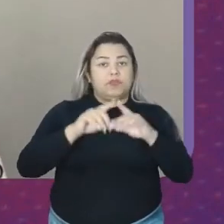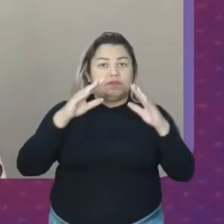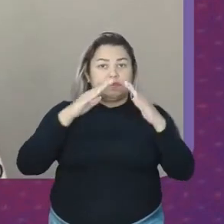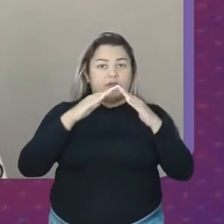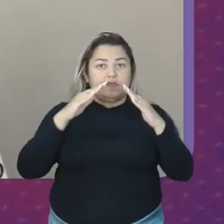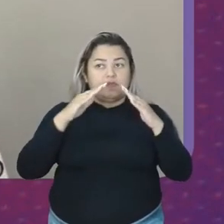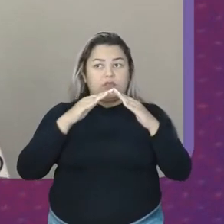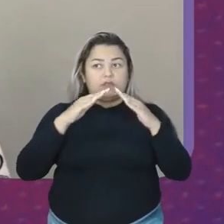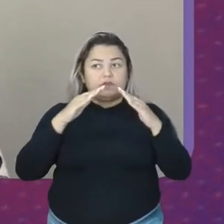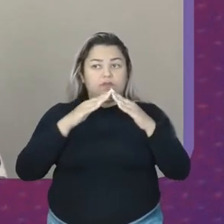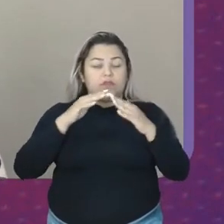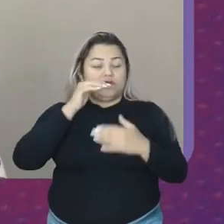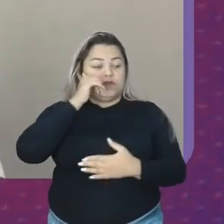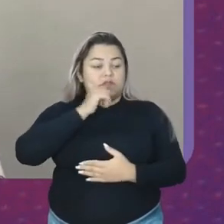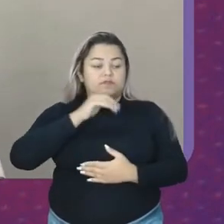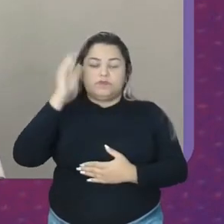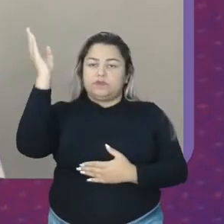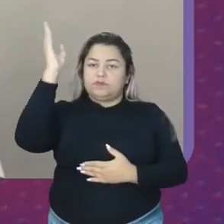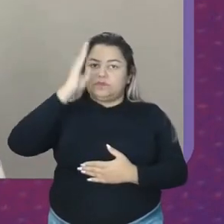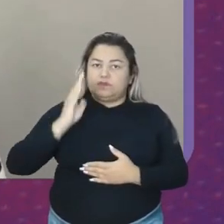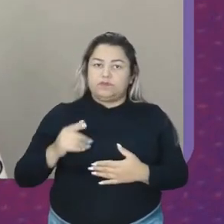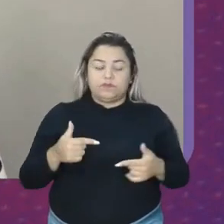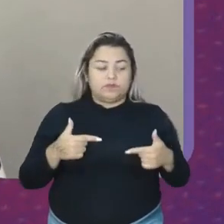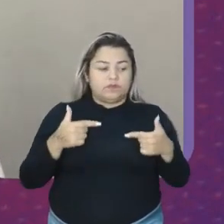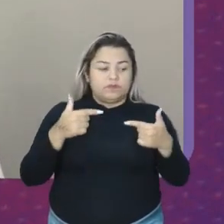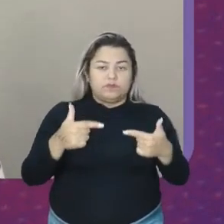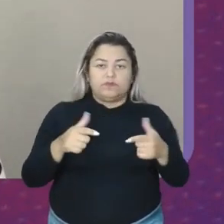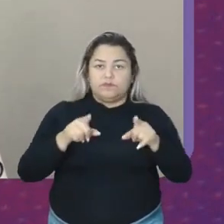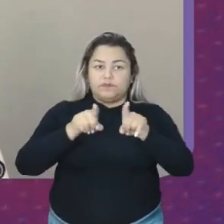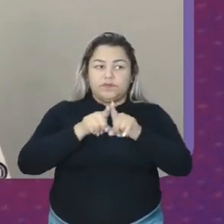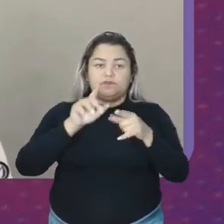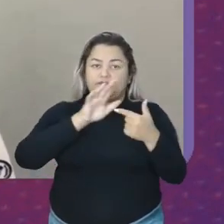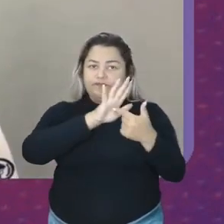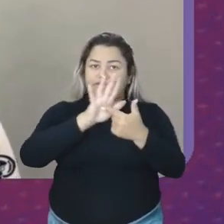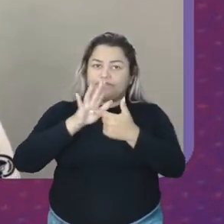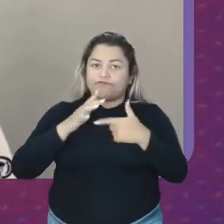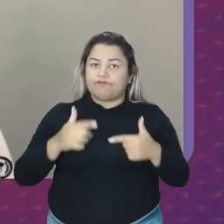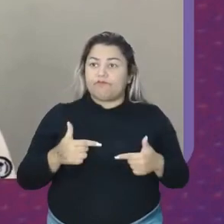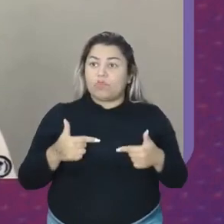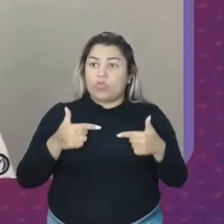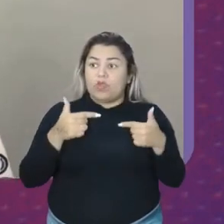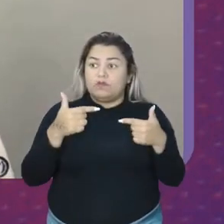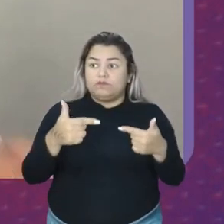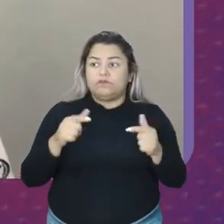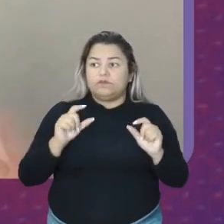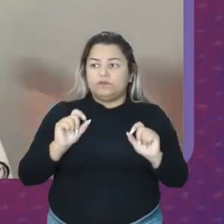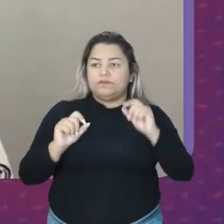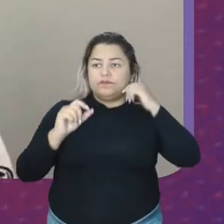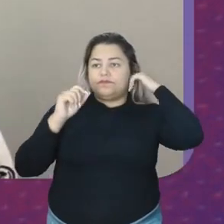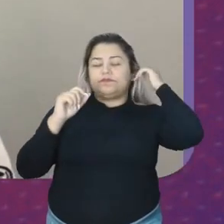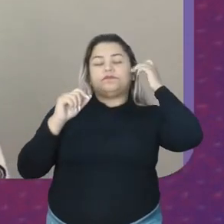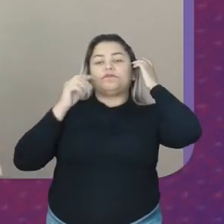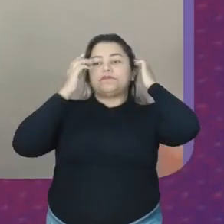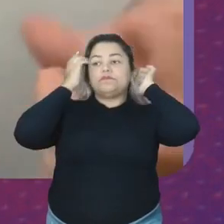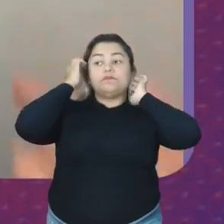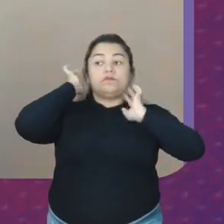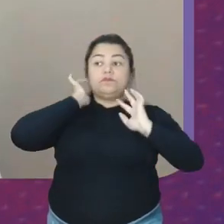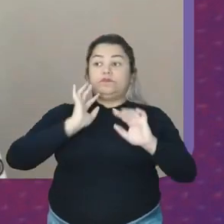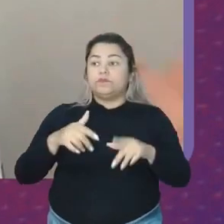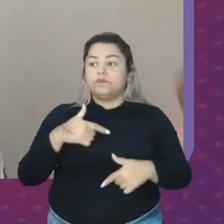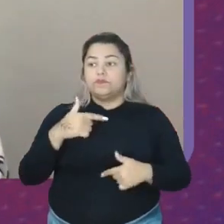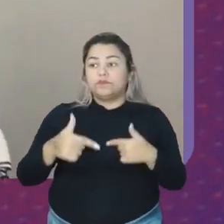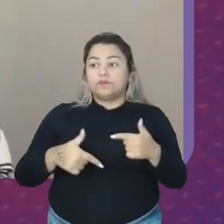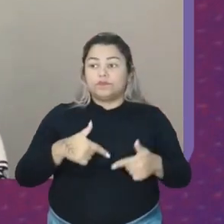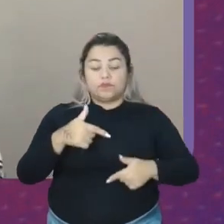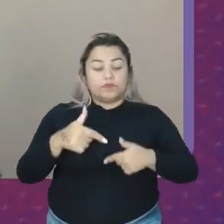mulher brasileira são um grande desafio, elas trazem o desafio de integrar serviços. Então, ali